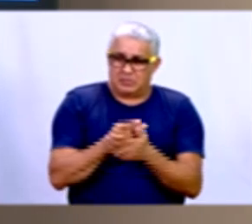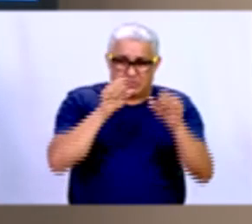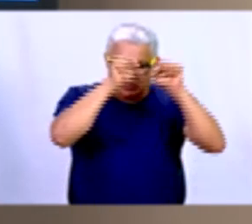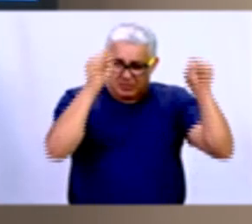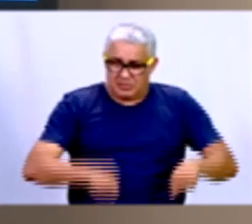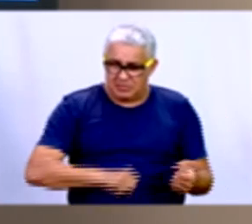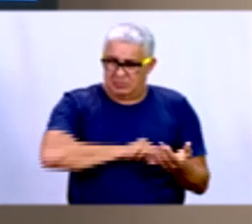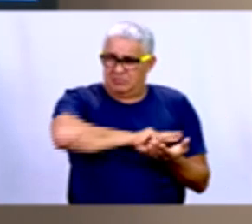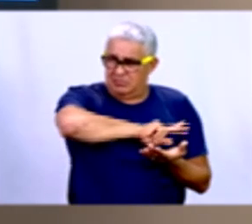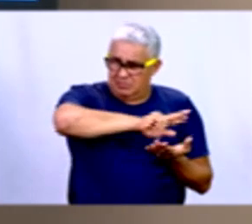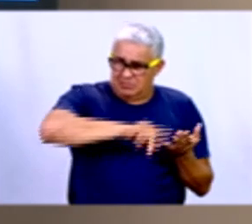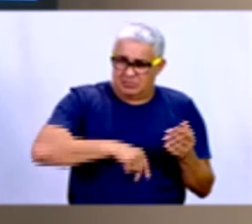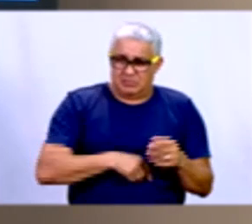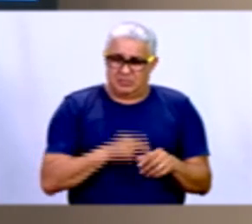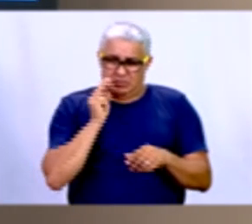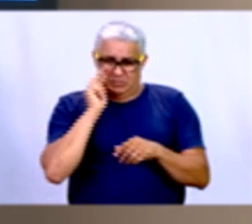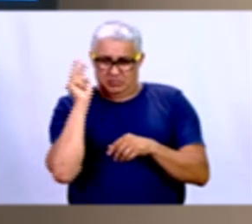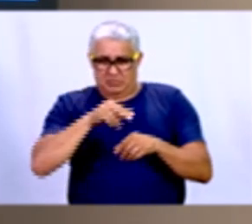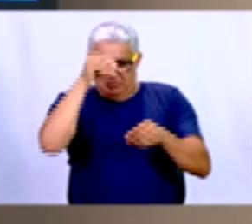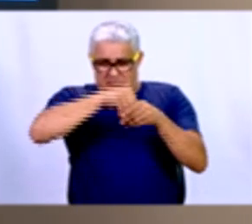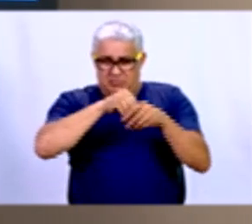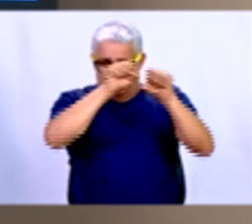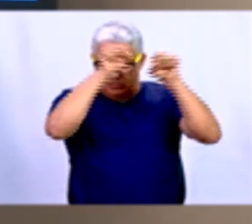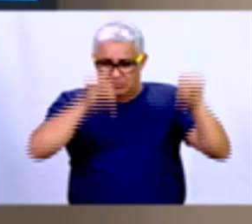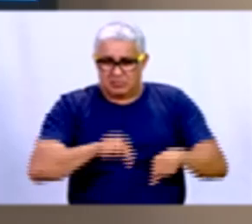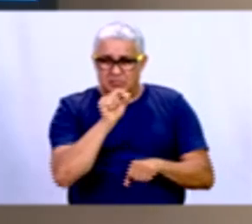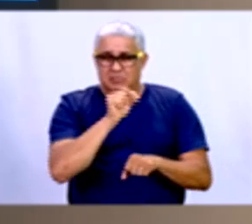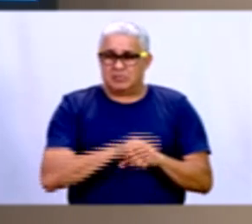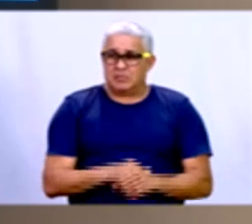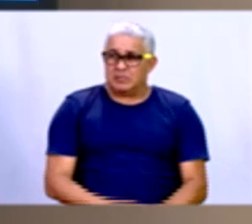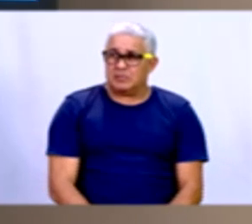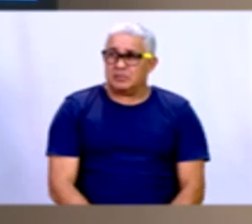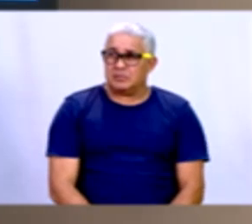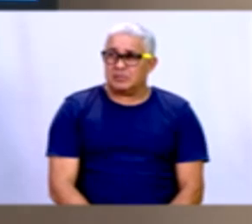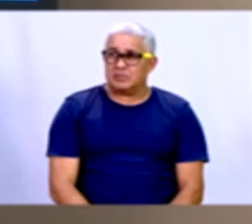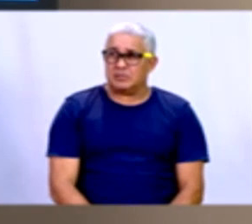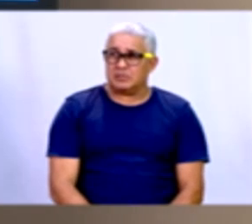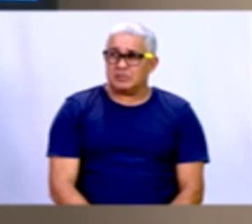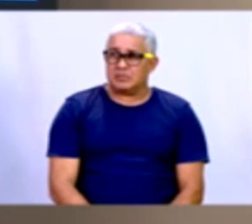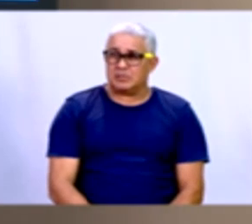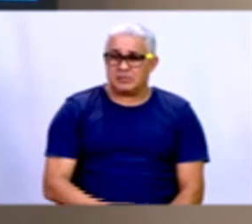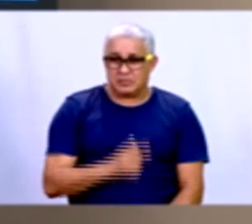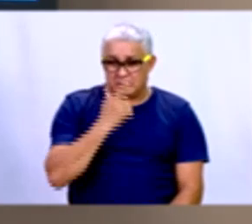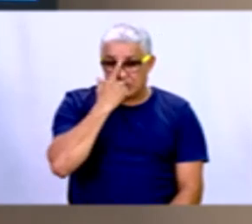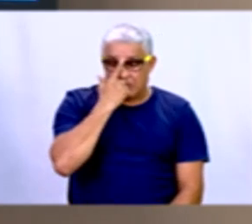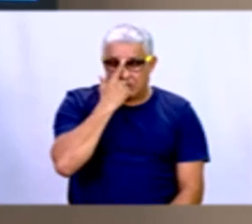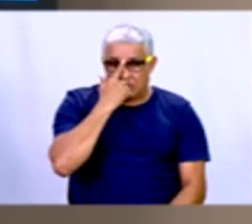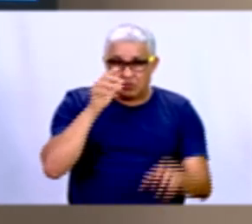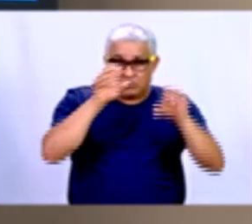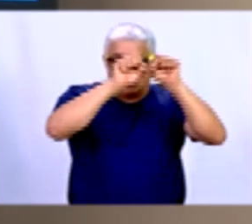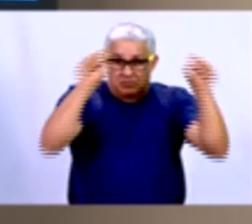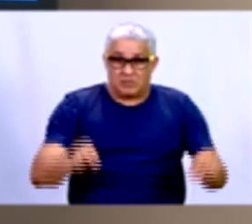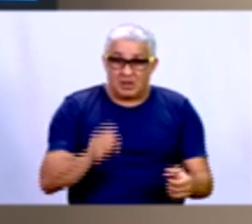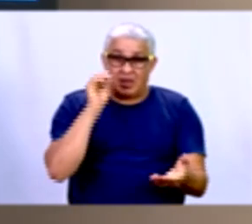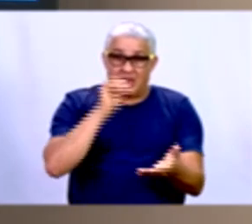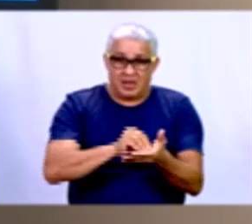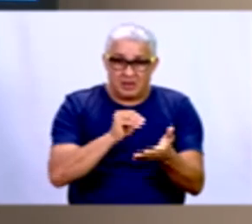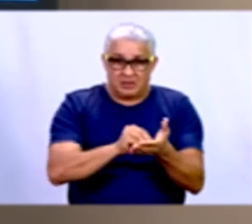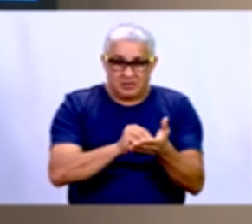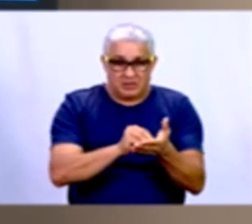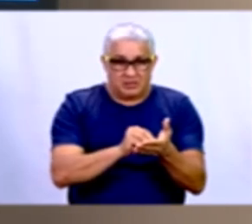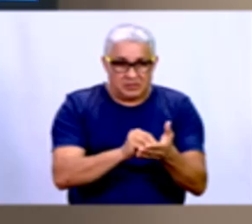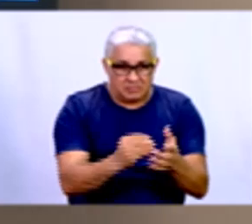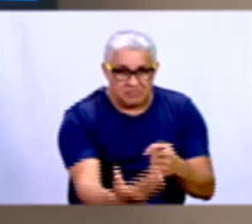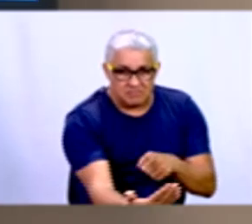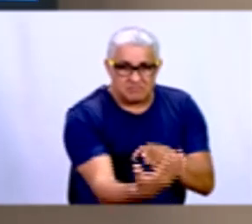sistemas é com relação a parte onde você está no sistema não te localizar dentro do sistema em si.